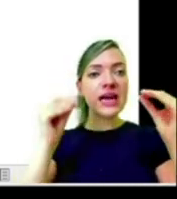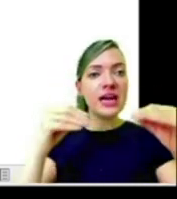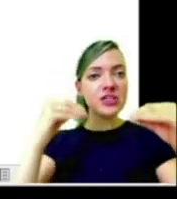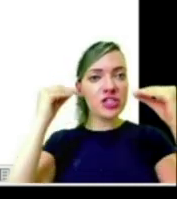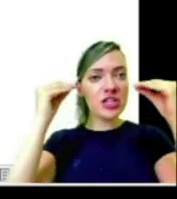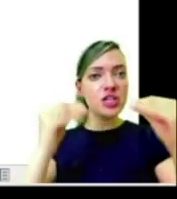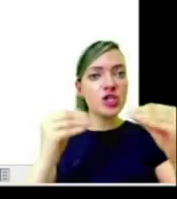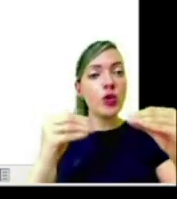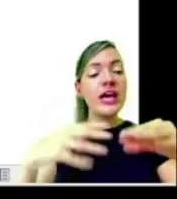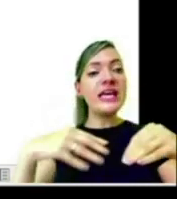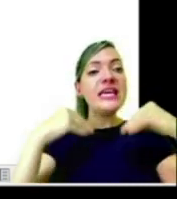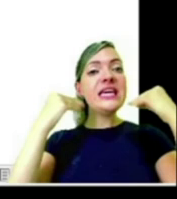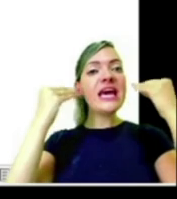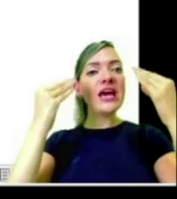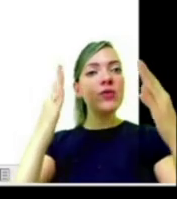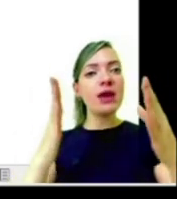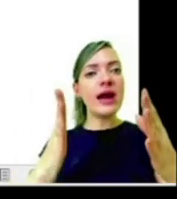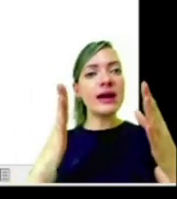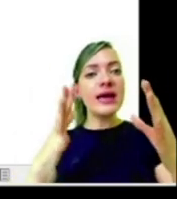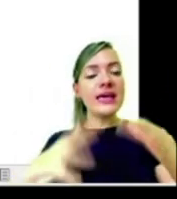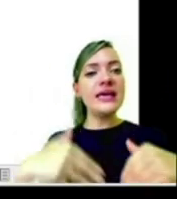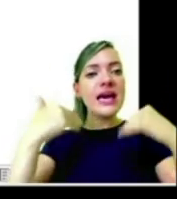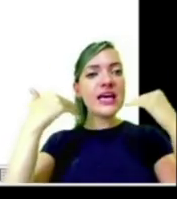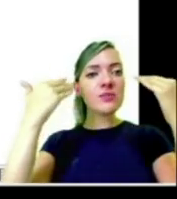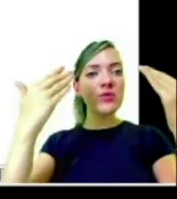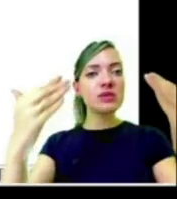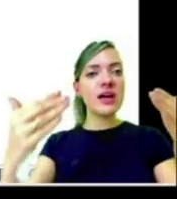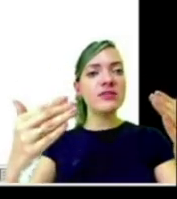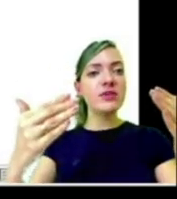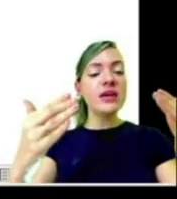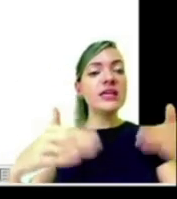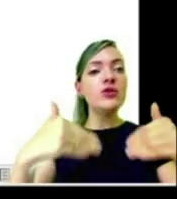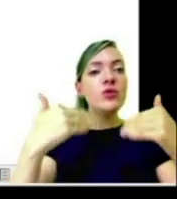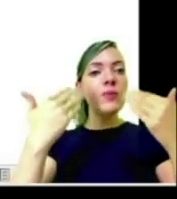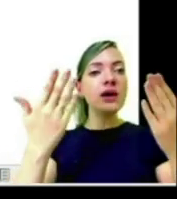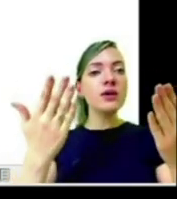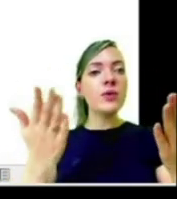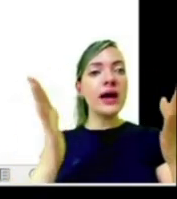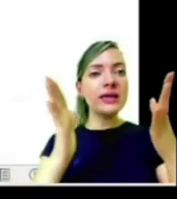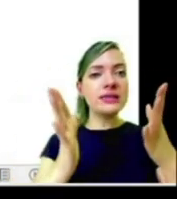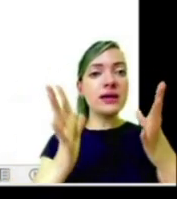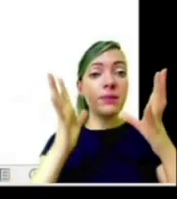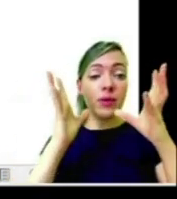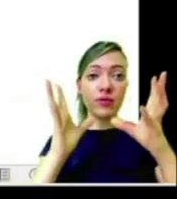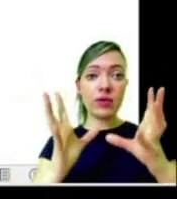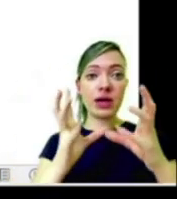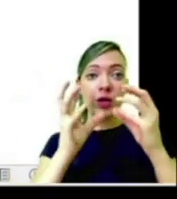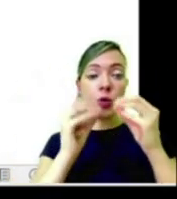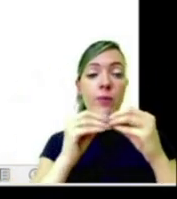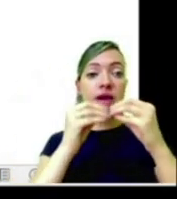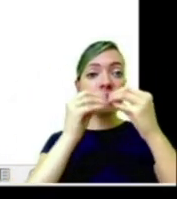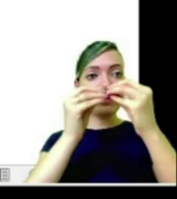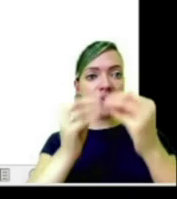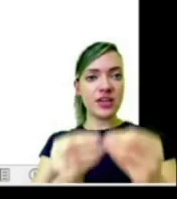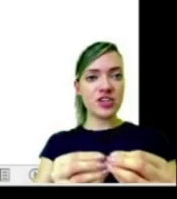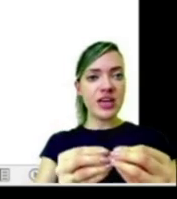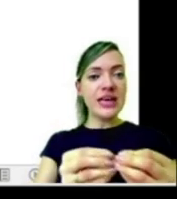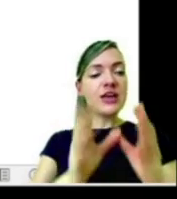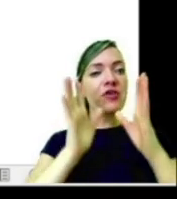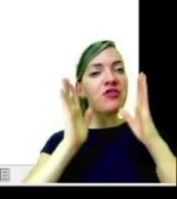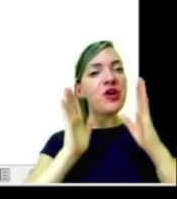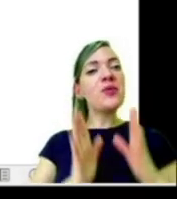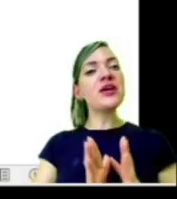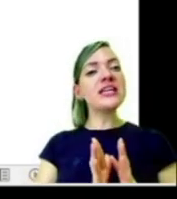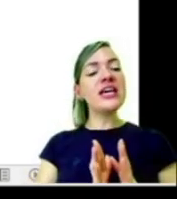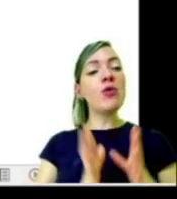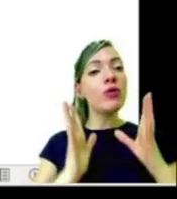o descarte de lixo irregular, irresponsável, que o humano ainda provoca no meio ambiente.